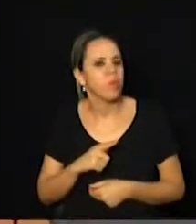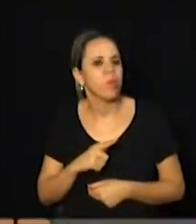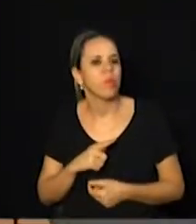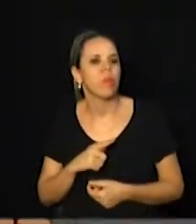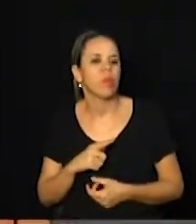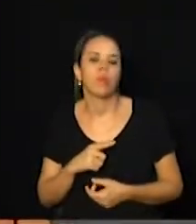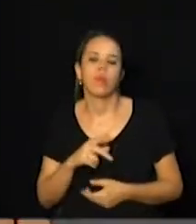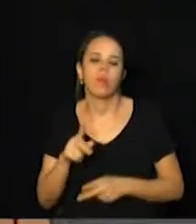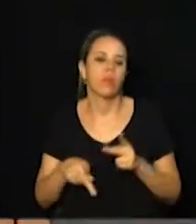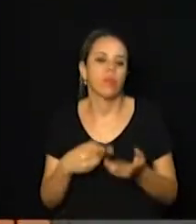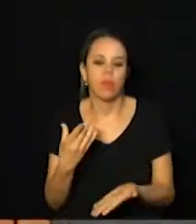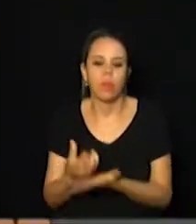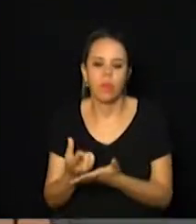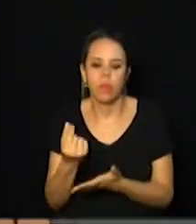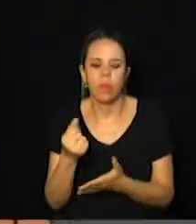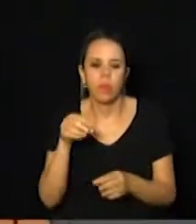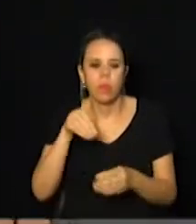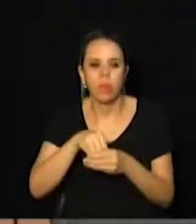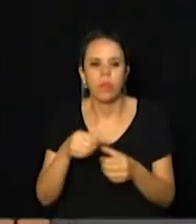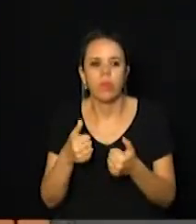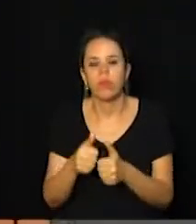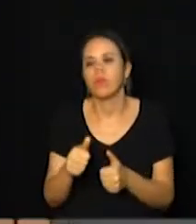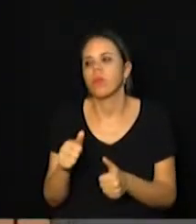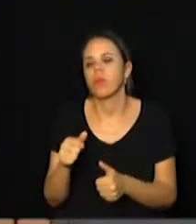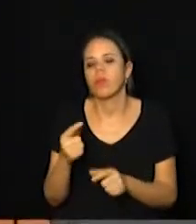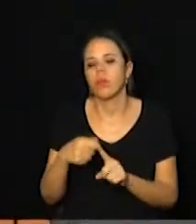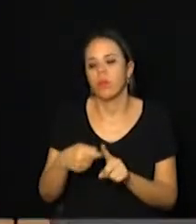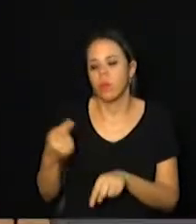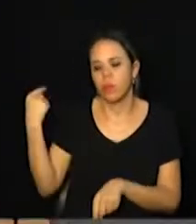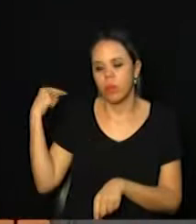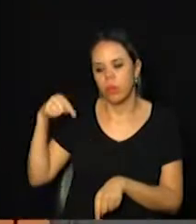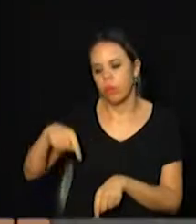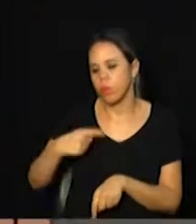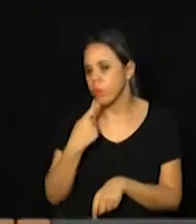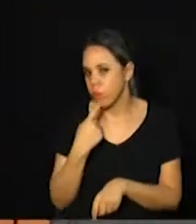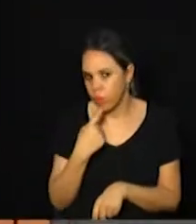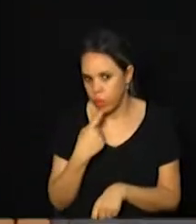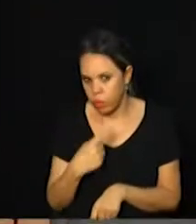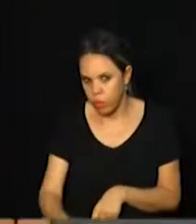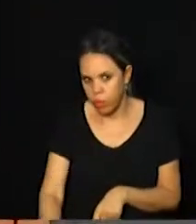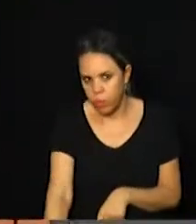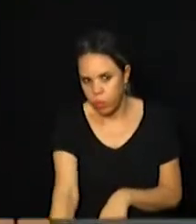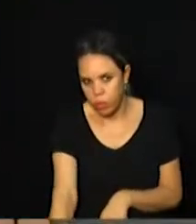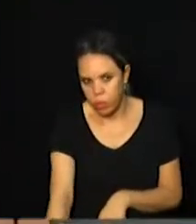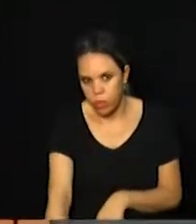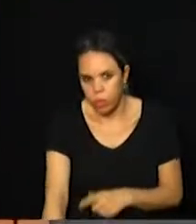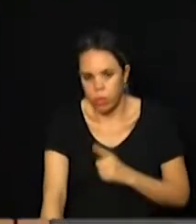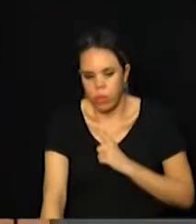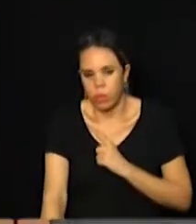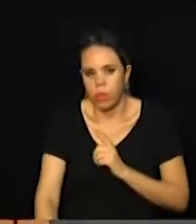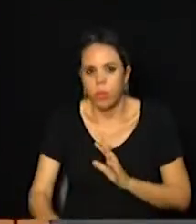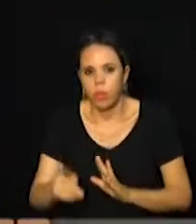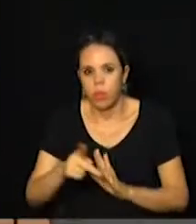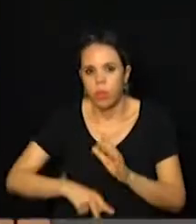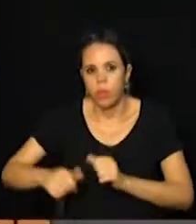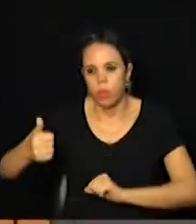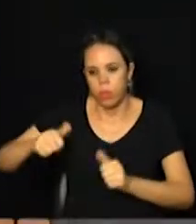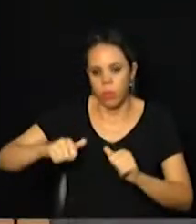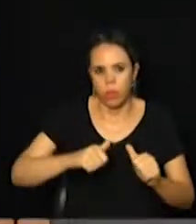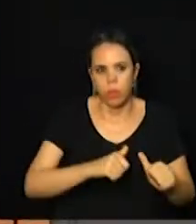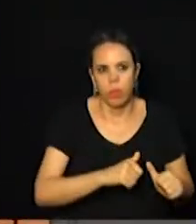dos cobradores um mês antes de aqui em Campinas Av um projeto em tramitação